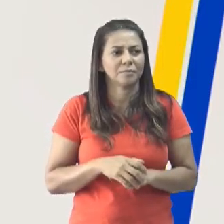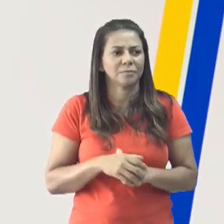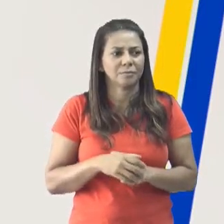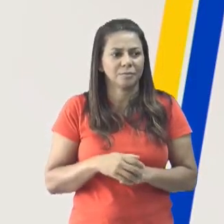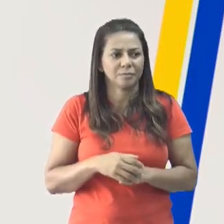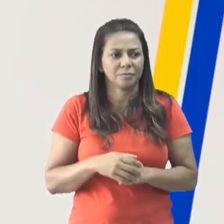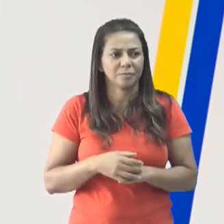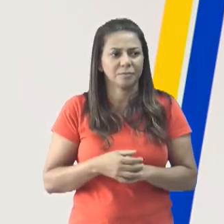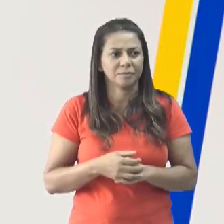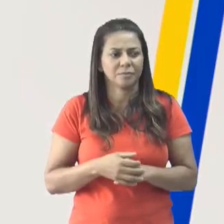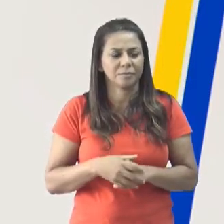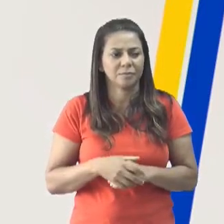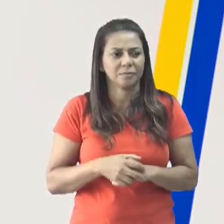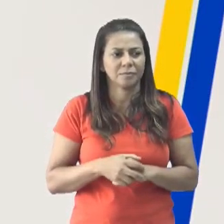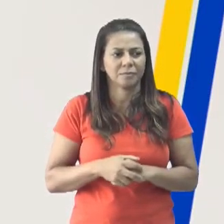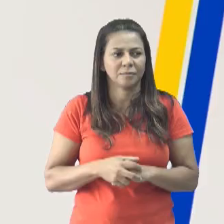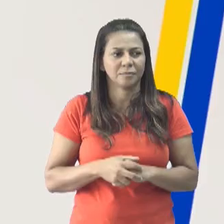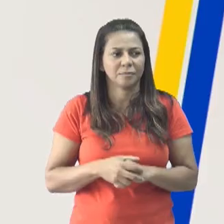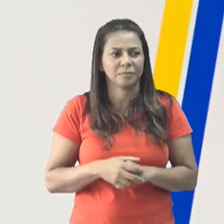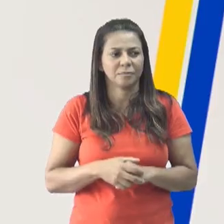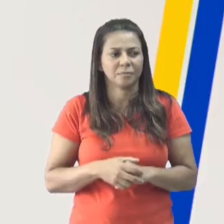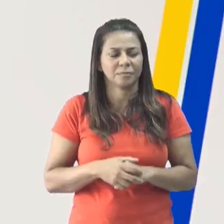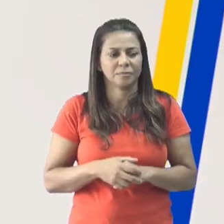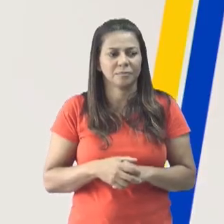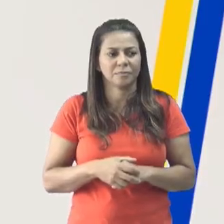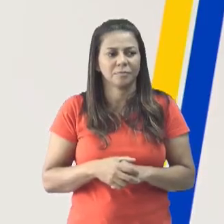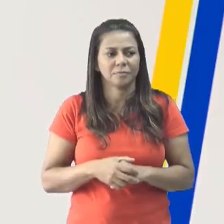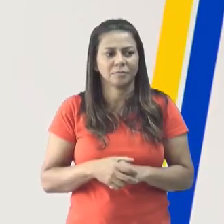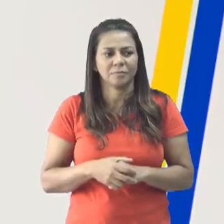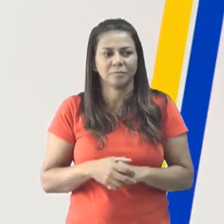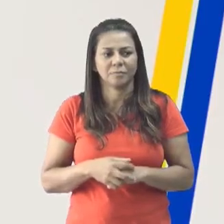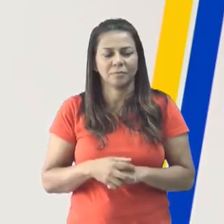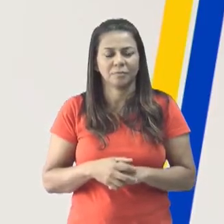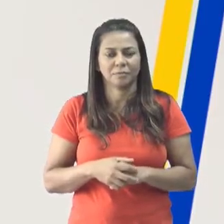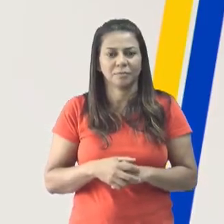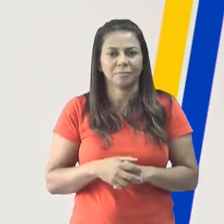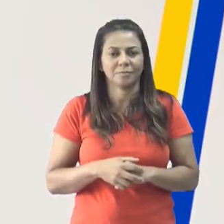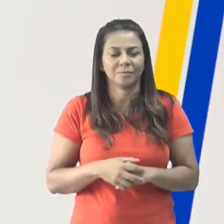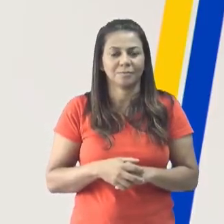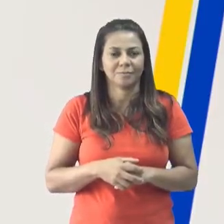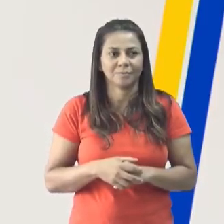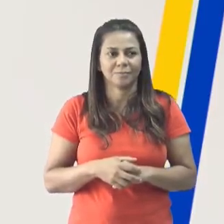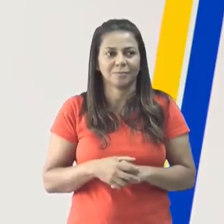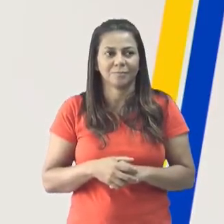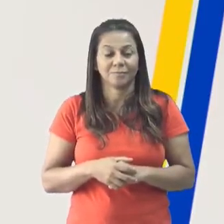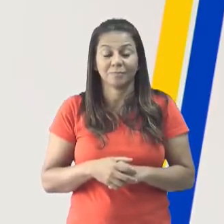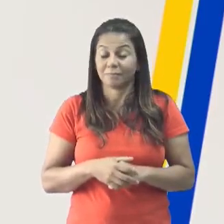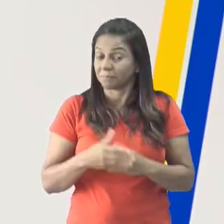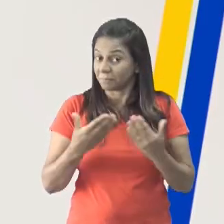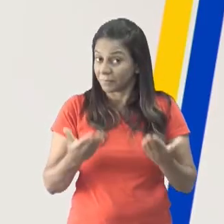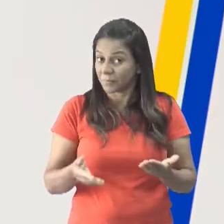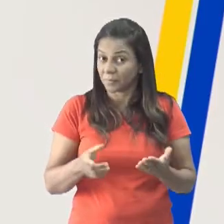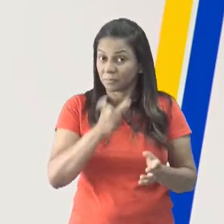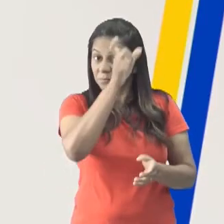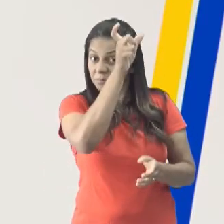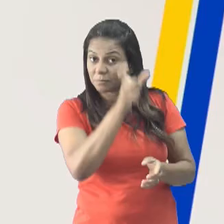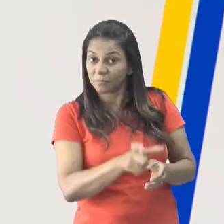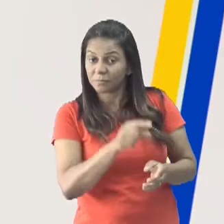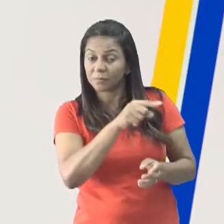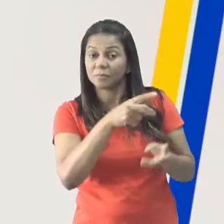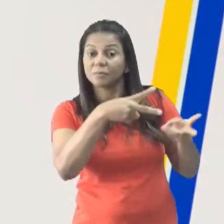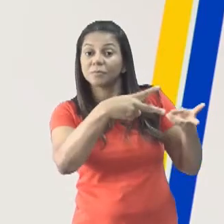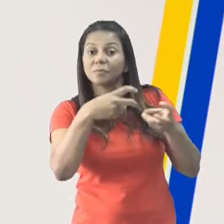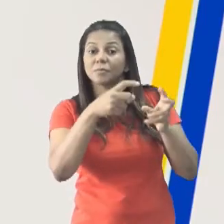o diabo, a diabeliquete, o anjo e a angeliquete. Pessoal, eu trouxe aqui um